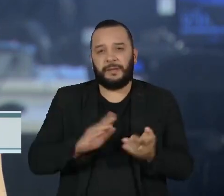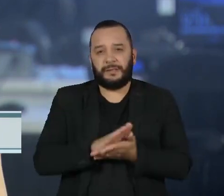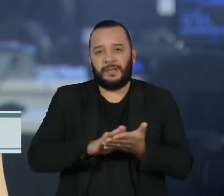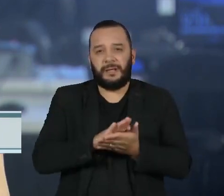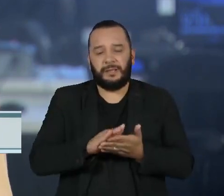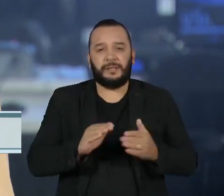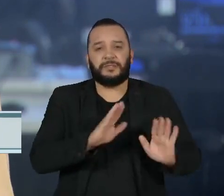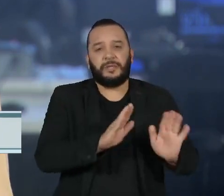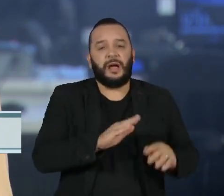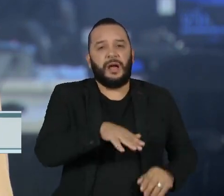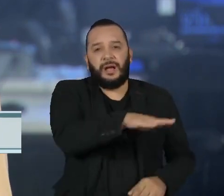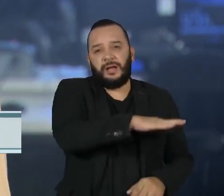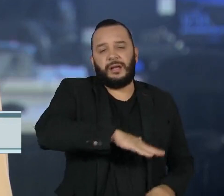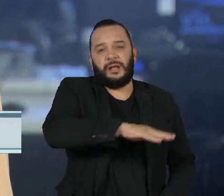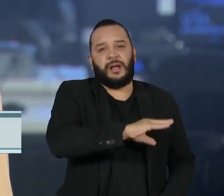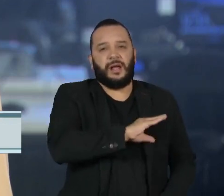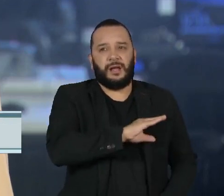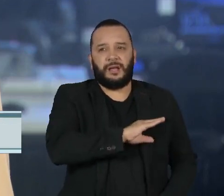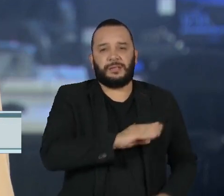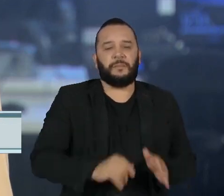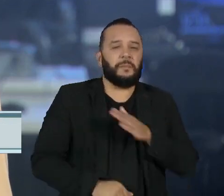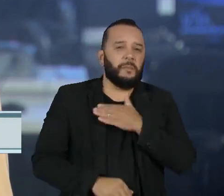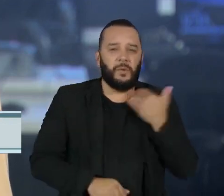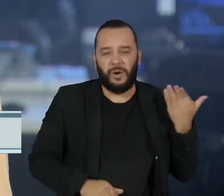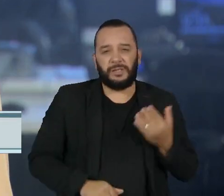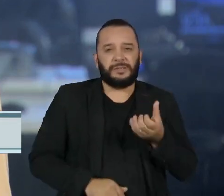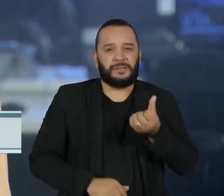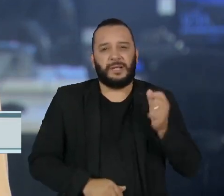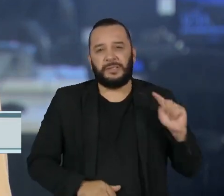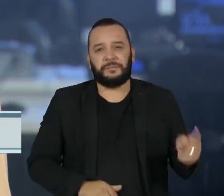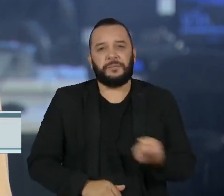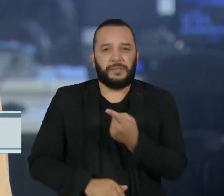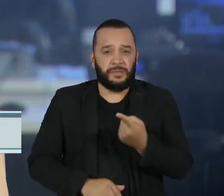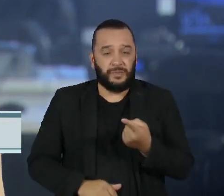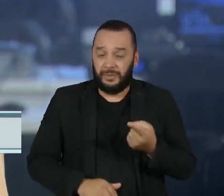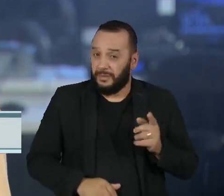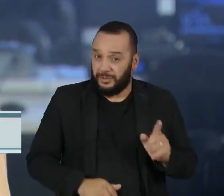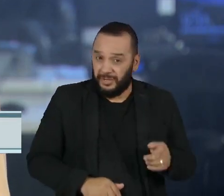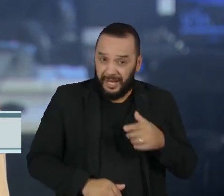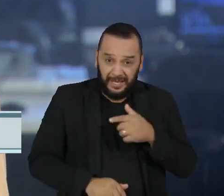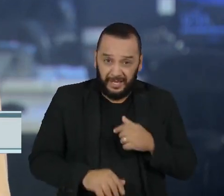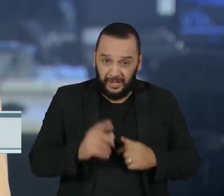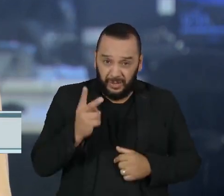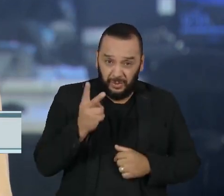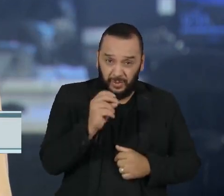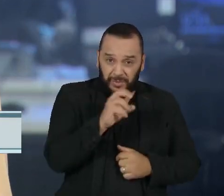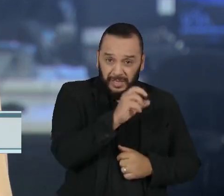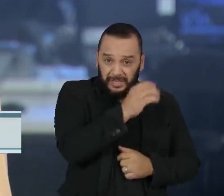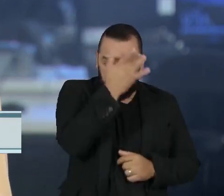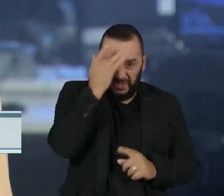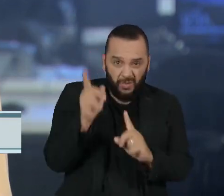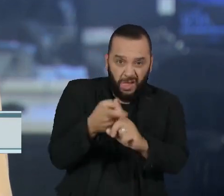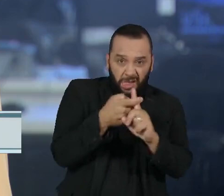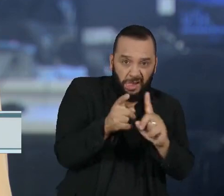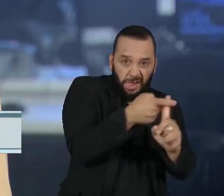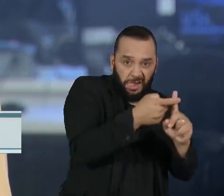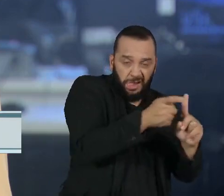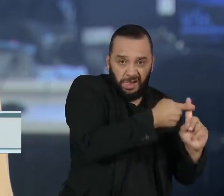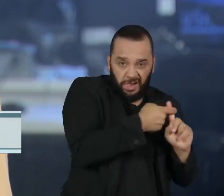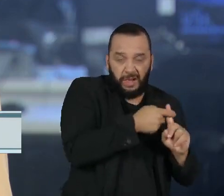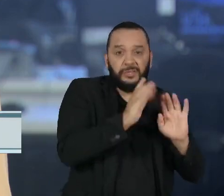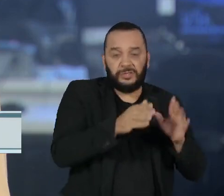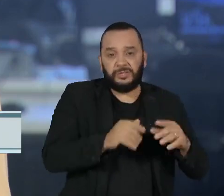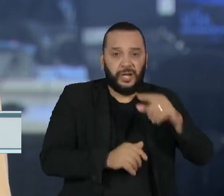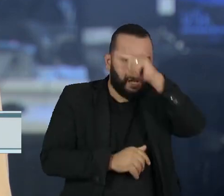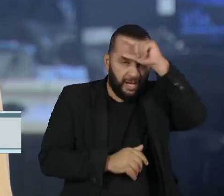de Gaza passam dos 6.000 e não há sinal Claro de libertação dos cerca de 200 reféns mantidos pelo ramas